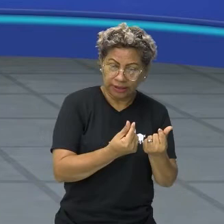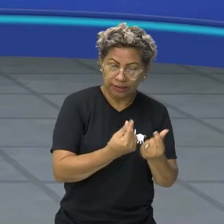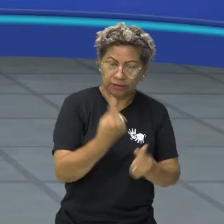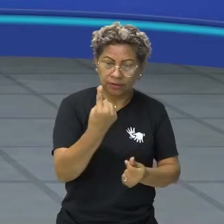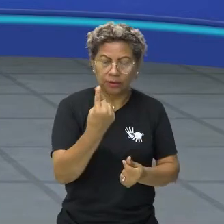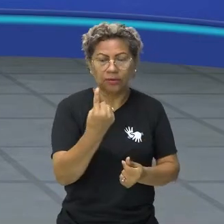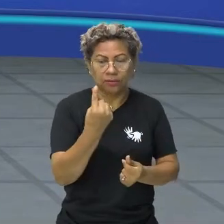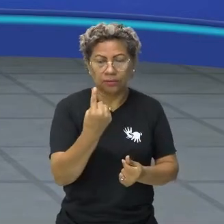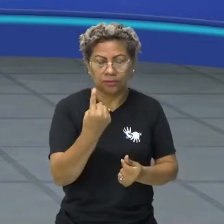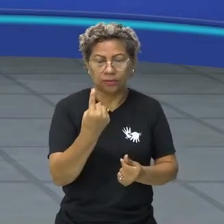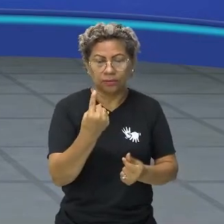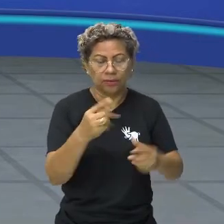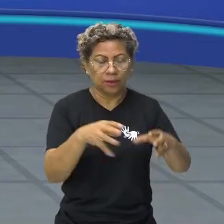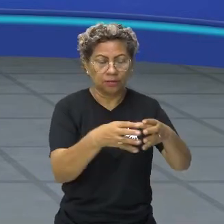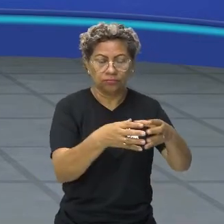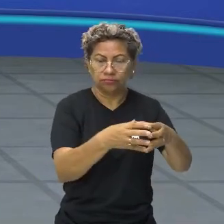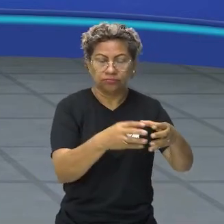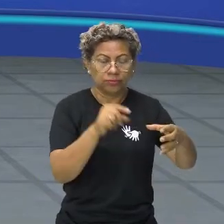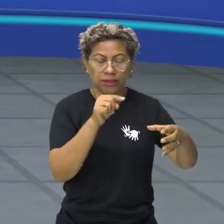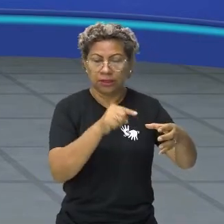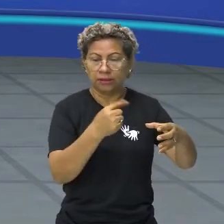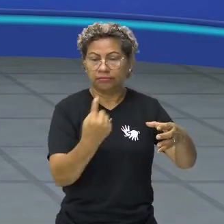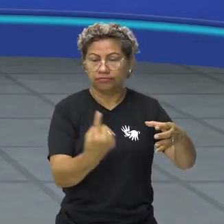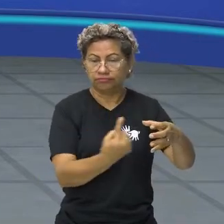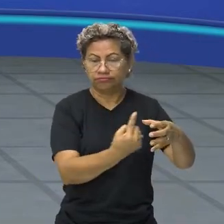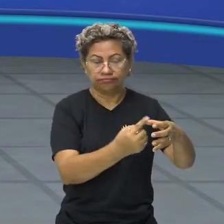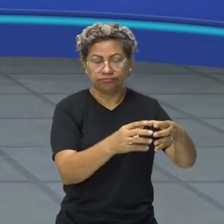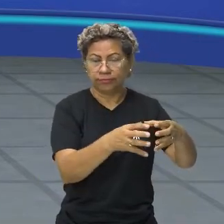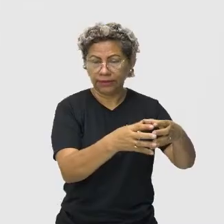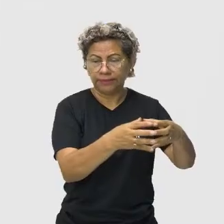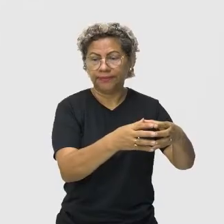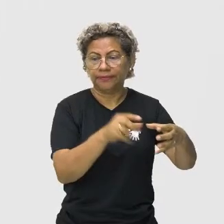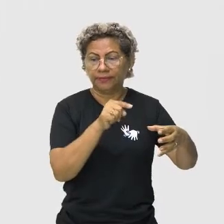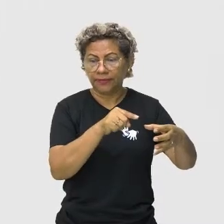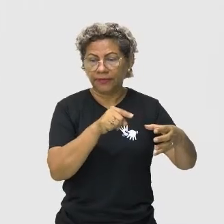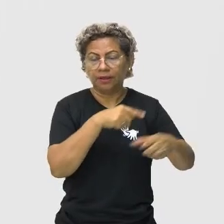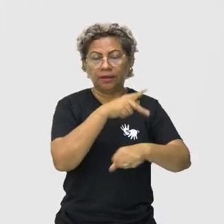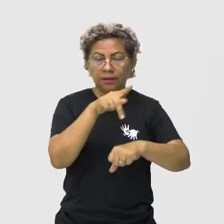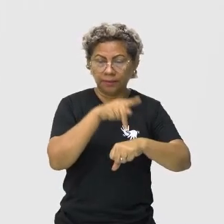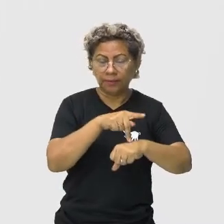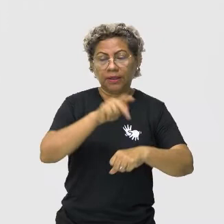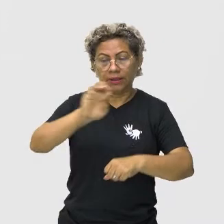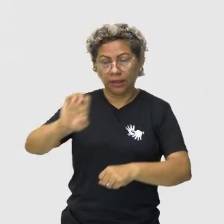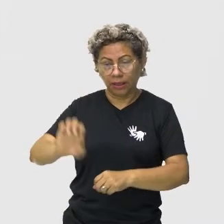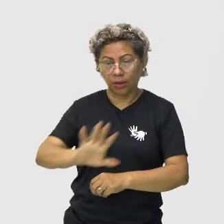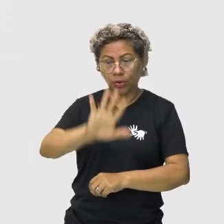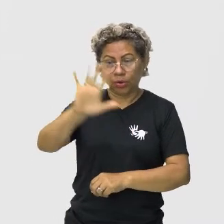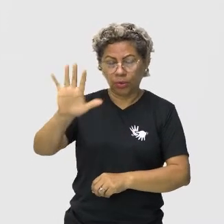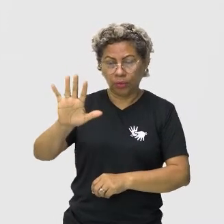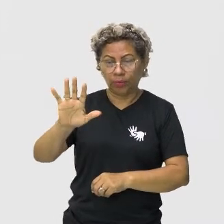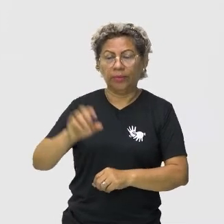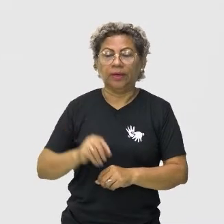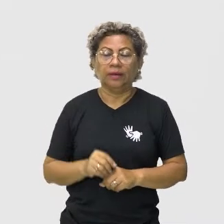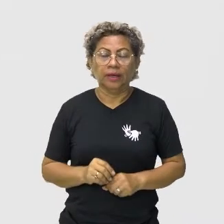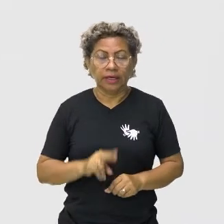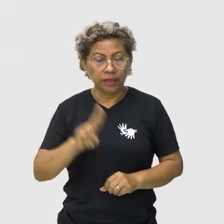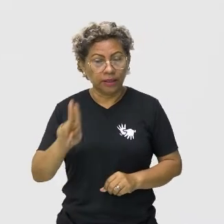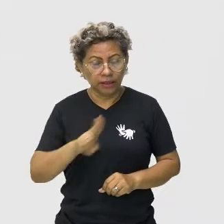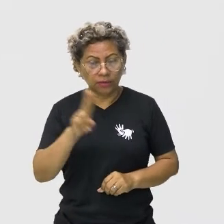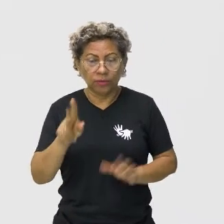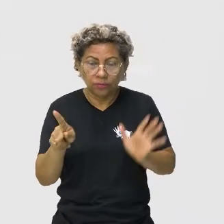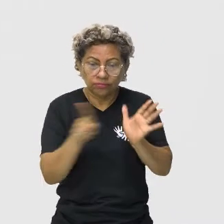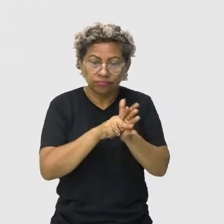moeda, que é um caso específico aí da União Europeia. Os países que fazem parte da